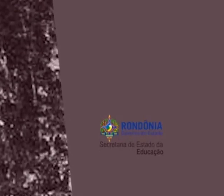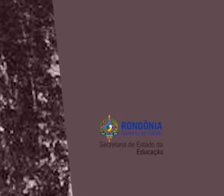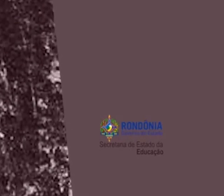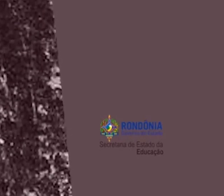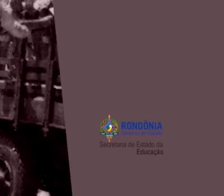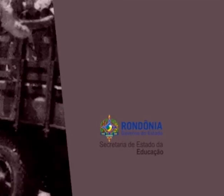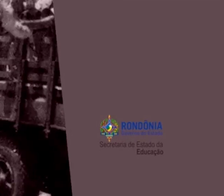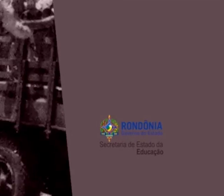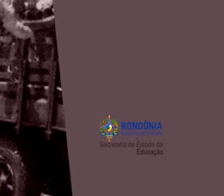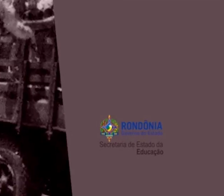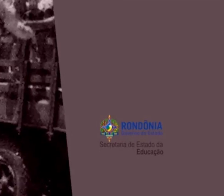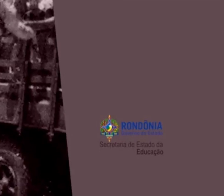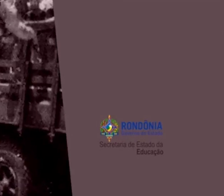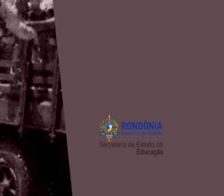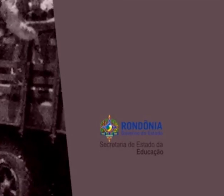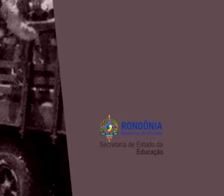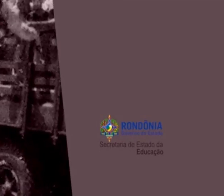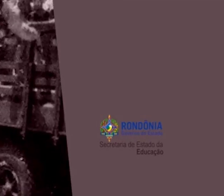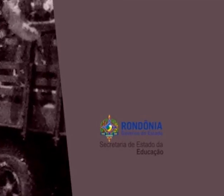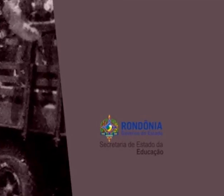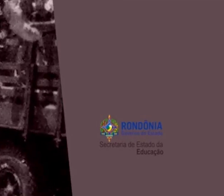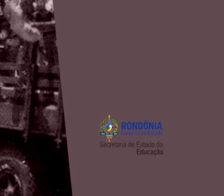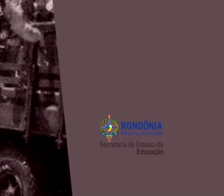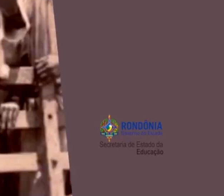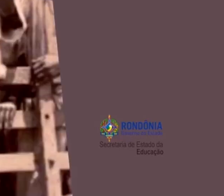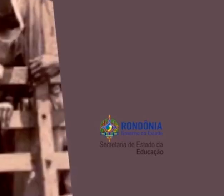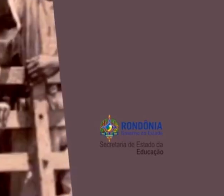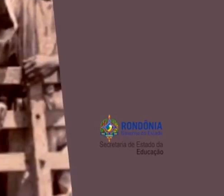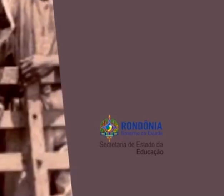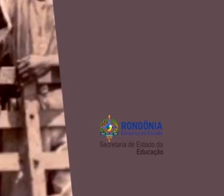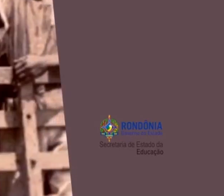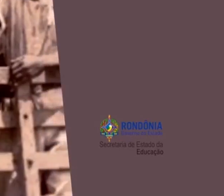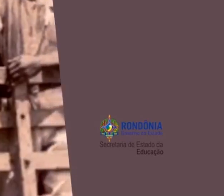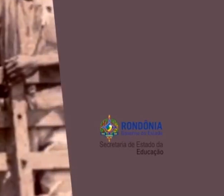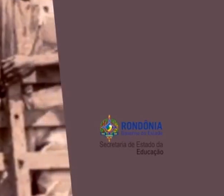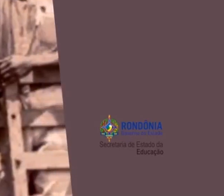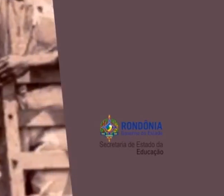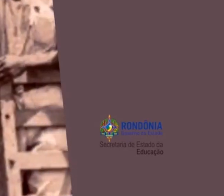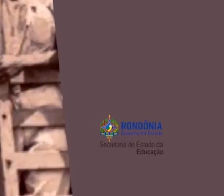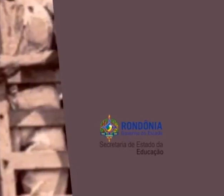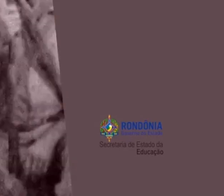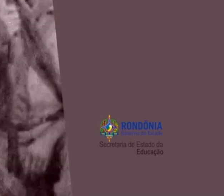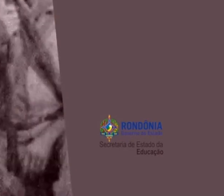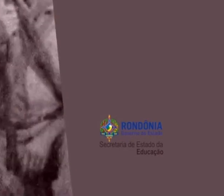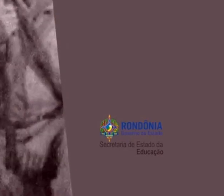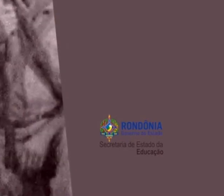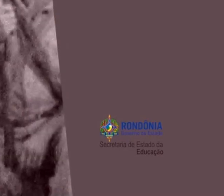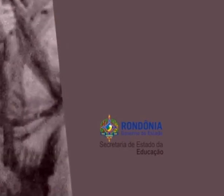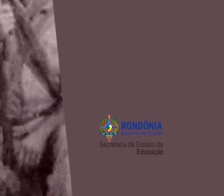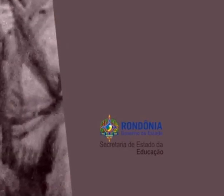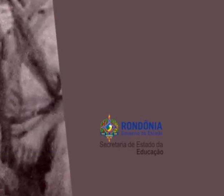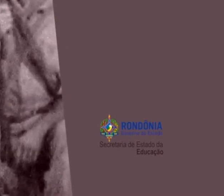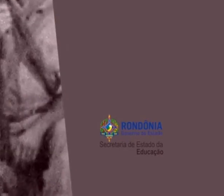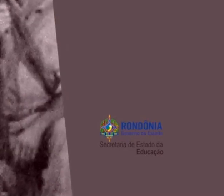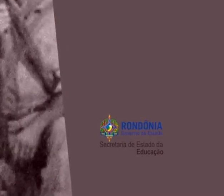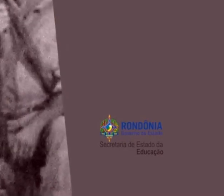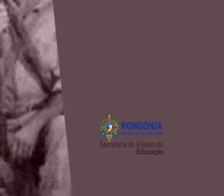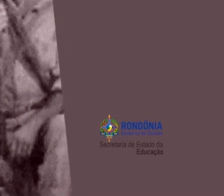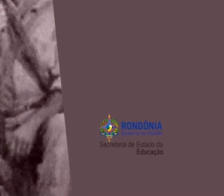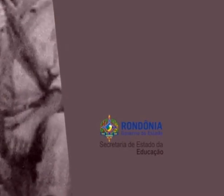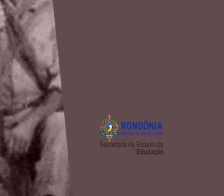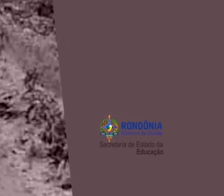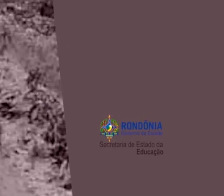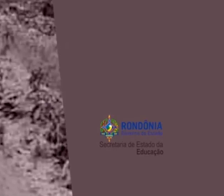riqueza e a vinda de milhares de trabalhadores. Grandes empreendimentos capitalistas se voltaram para essa região,